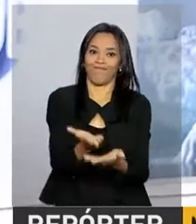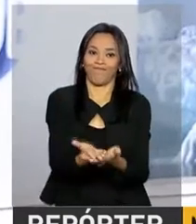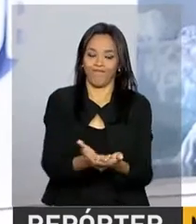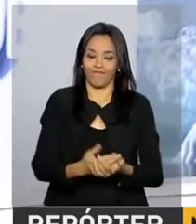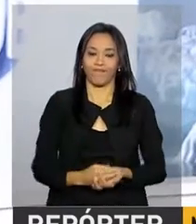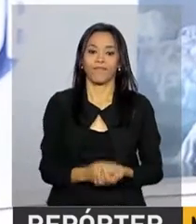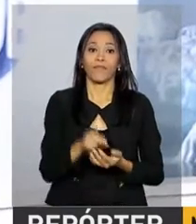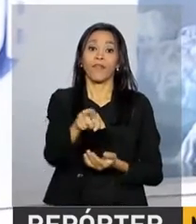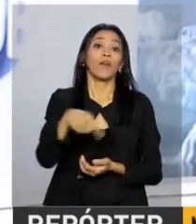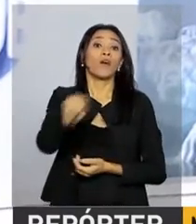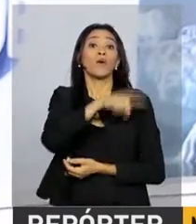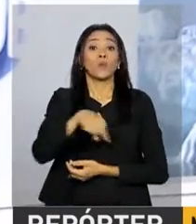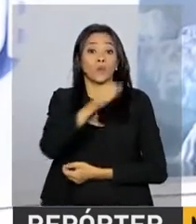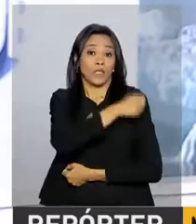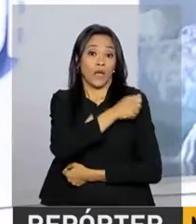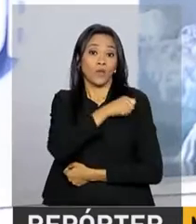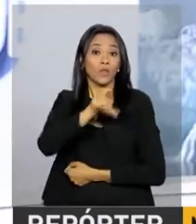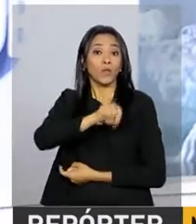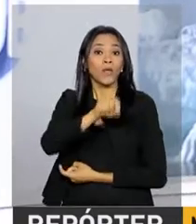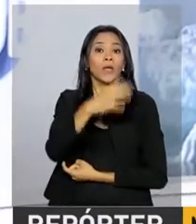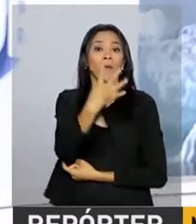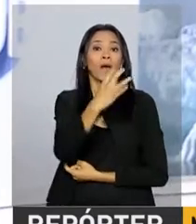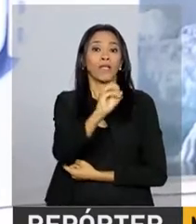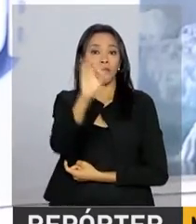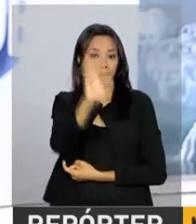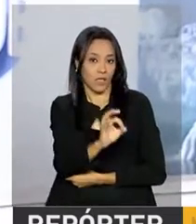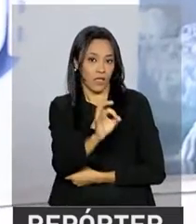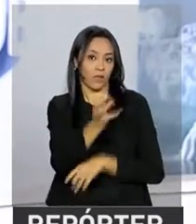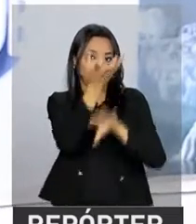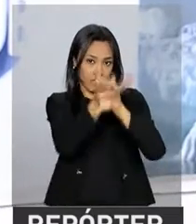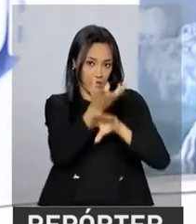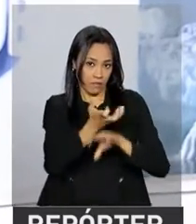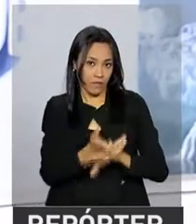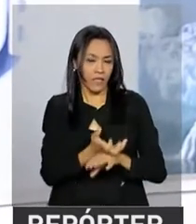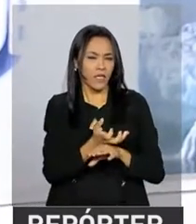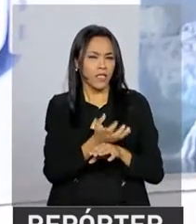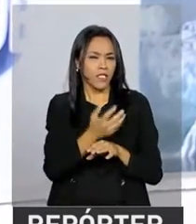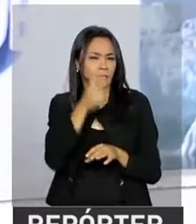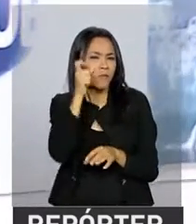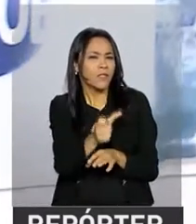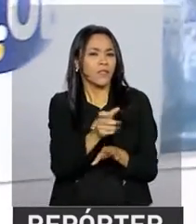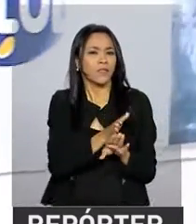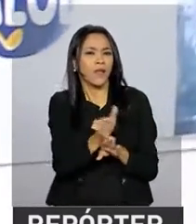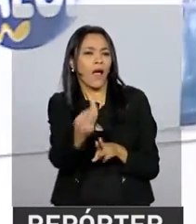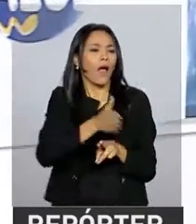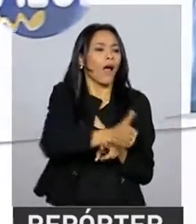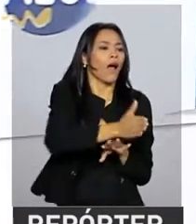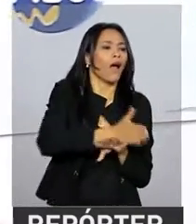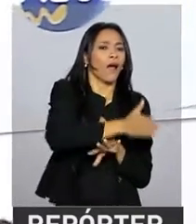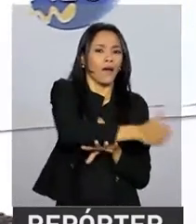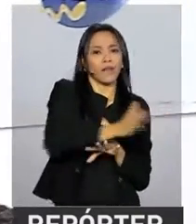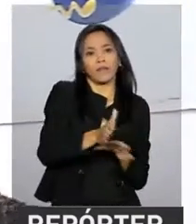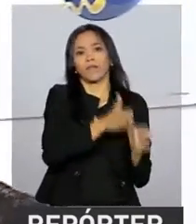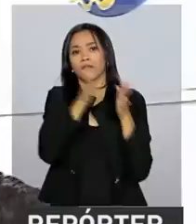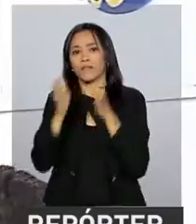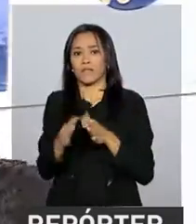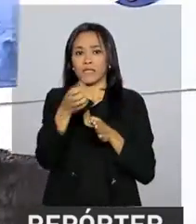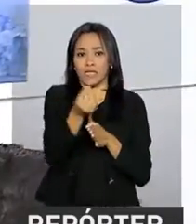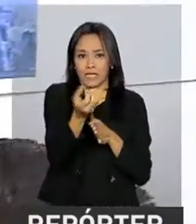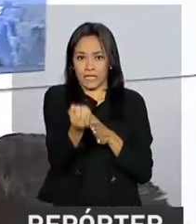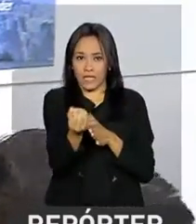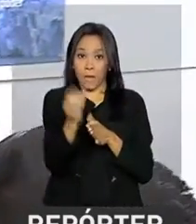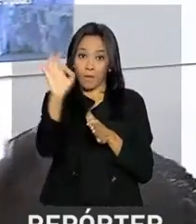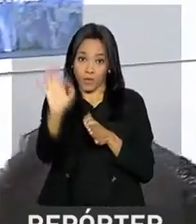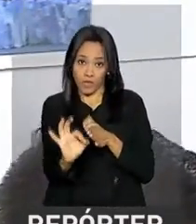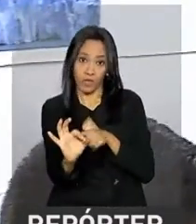40% das disciplinas que vão estudar de acordo com a área de interesse os outros 60% vão